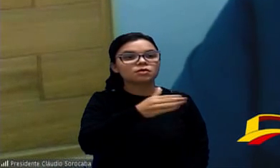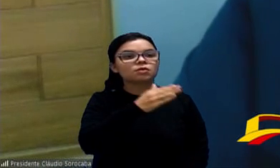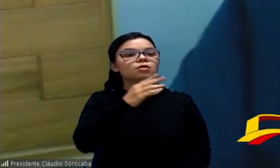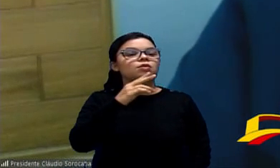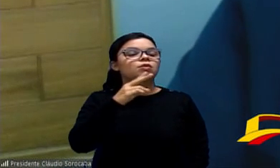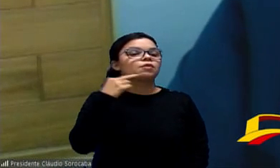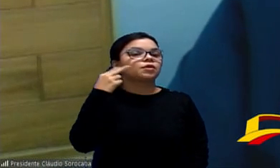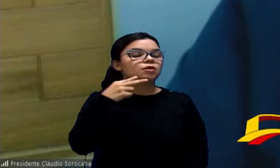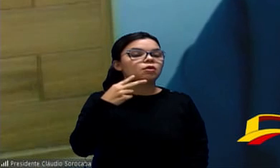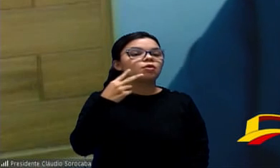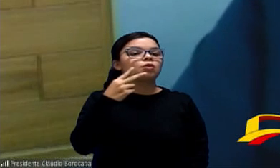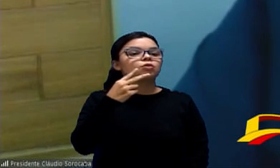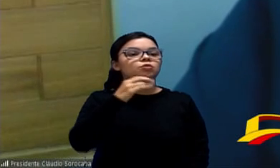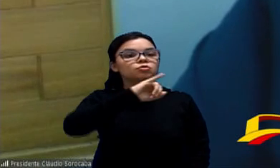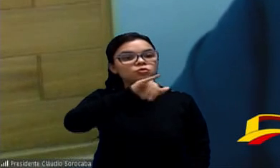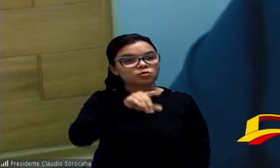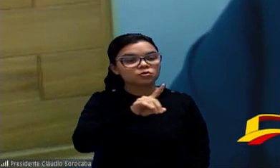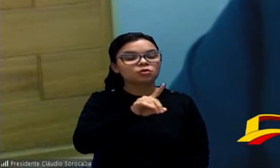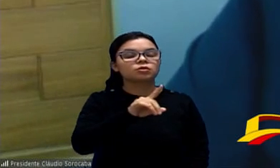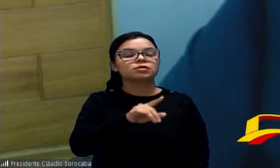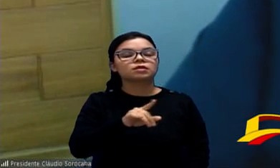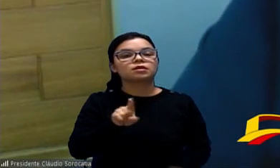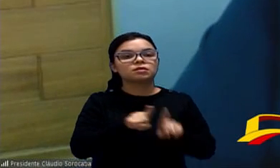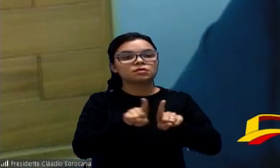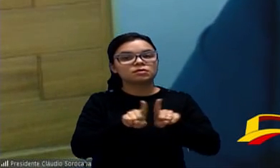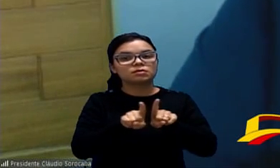João Donizete, o vereador